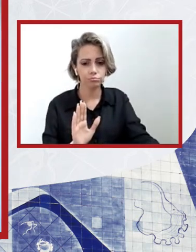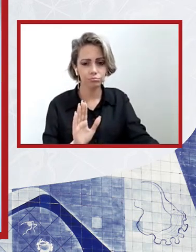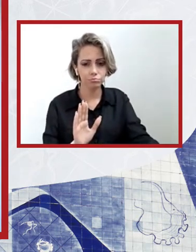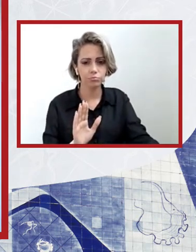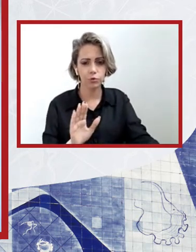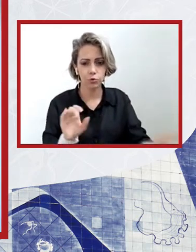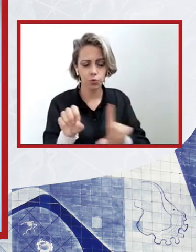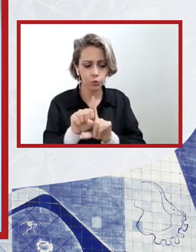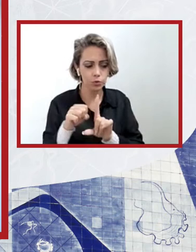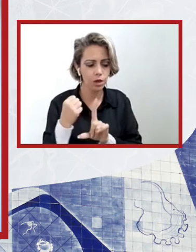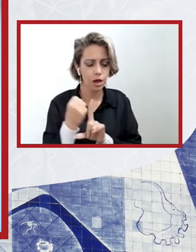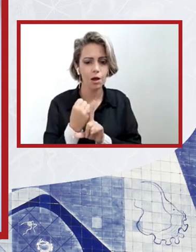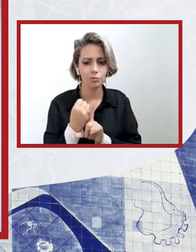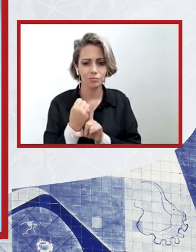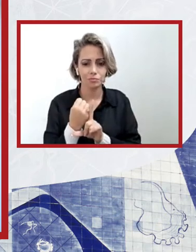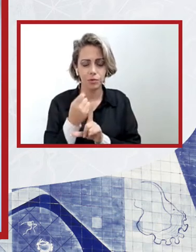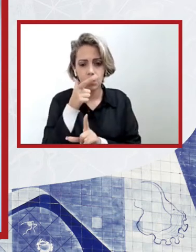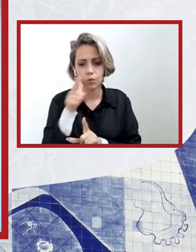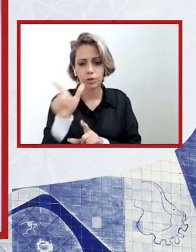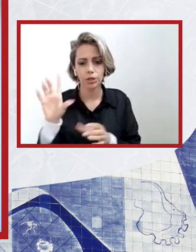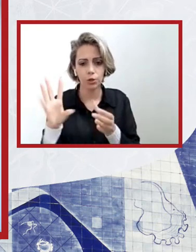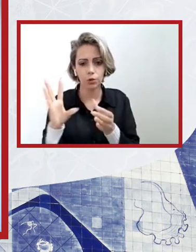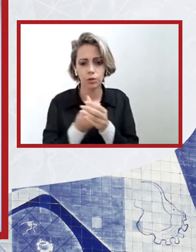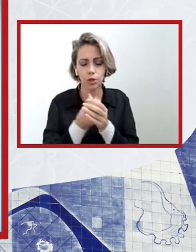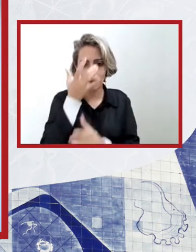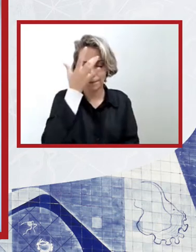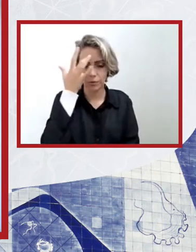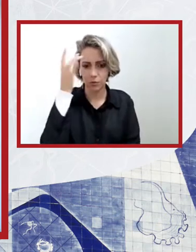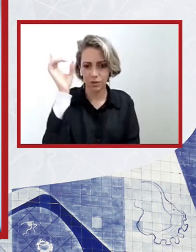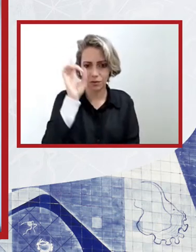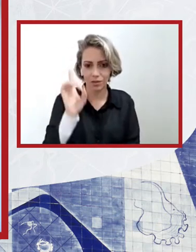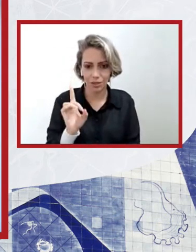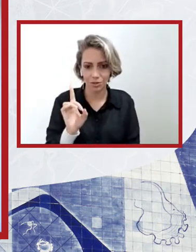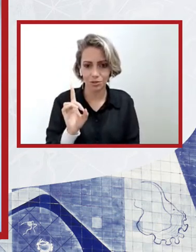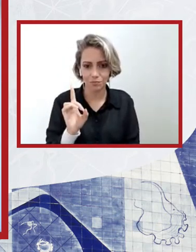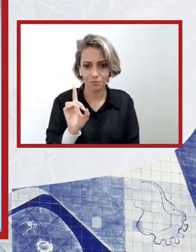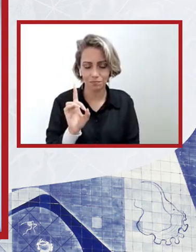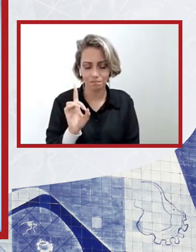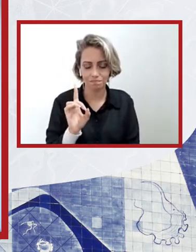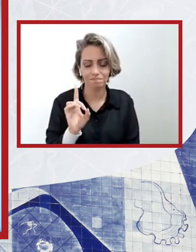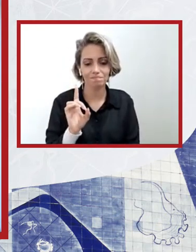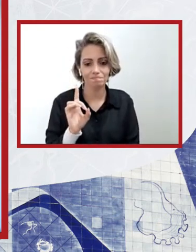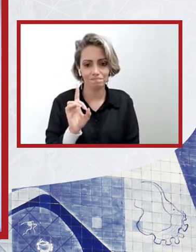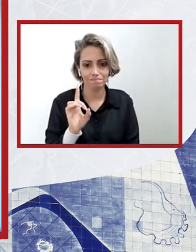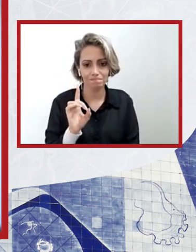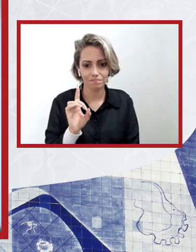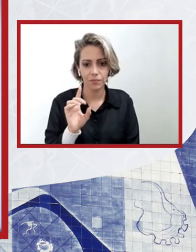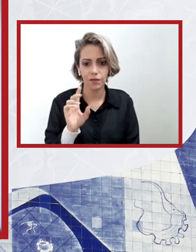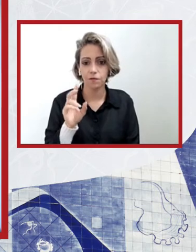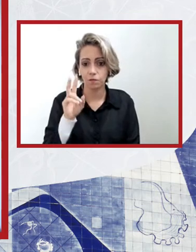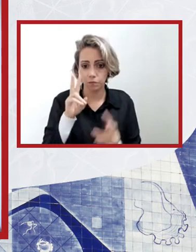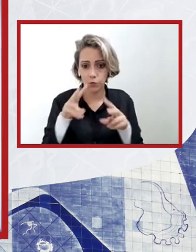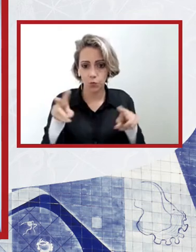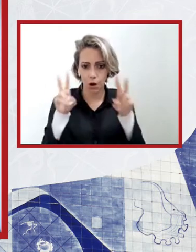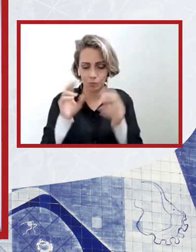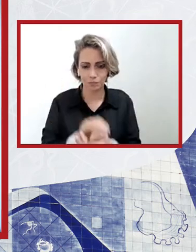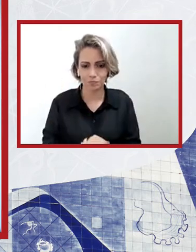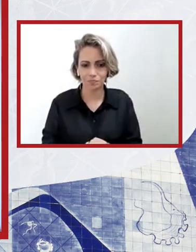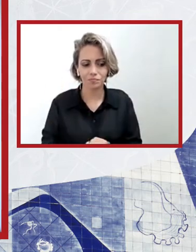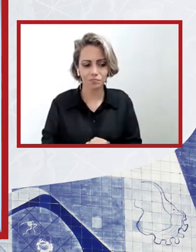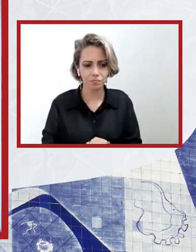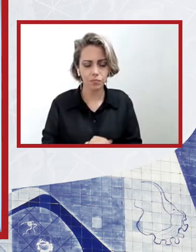social e para a inclusão das pessoas com deficiência visual na inclusão,